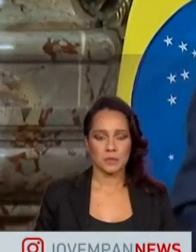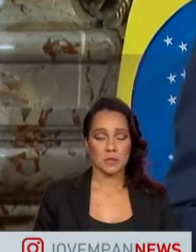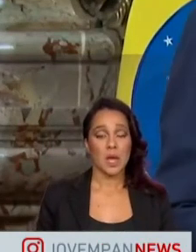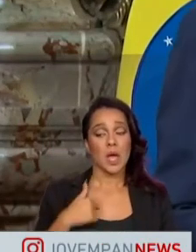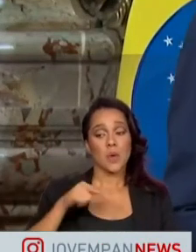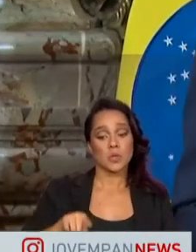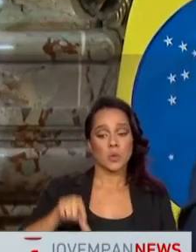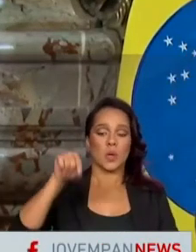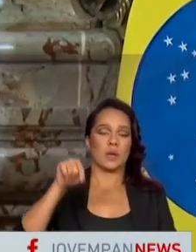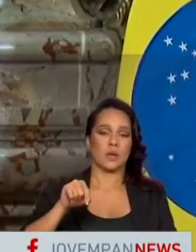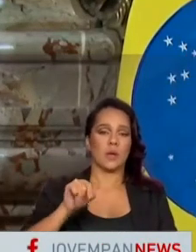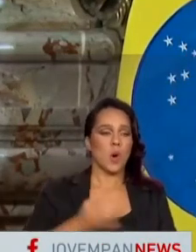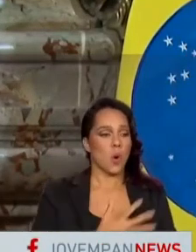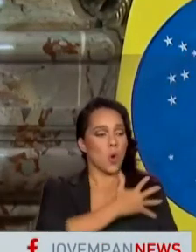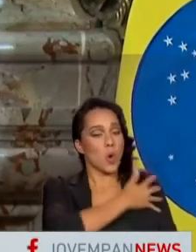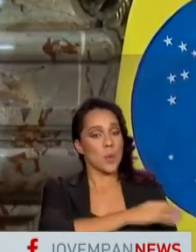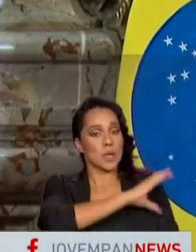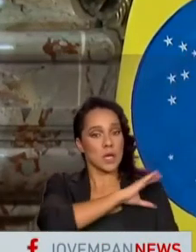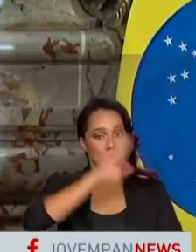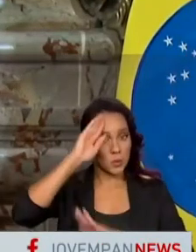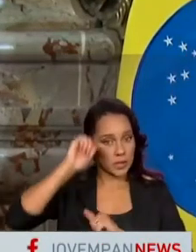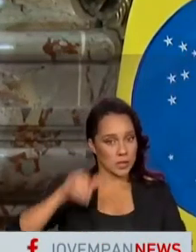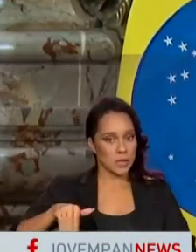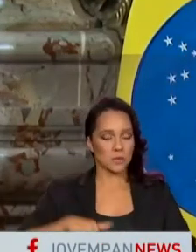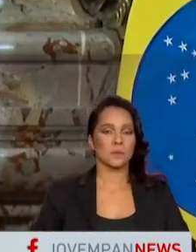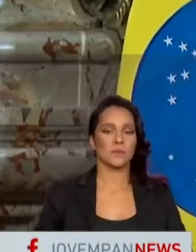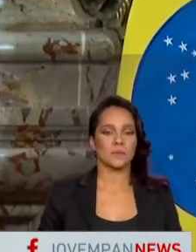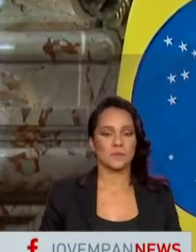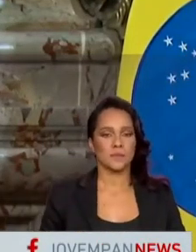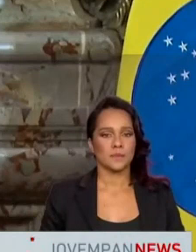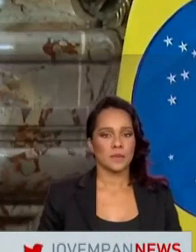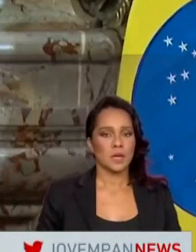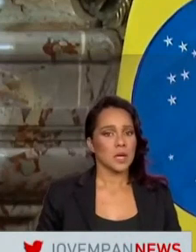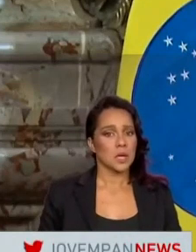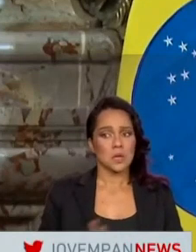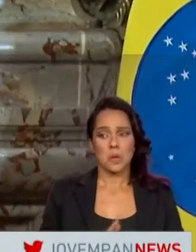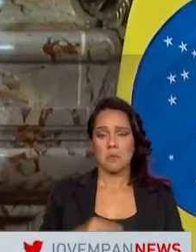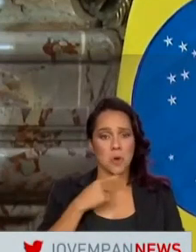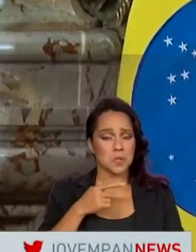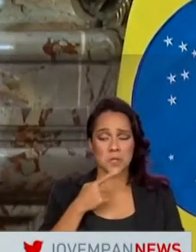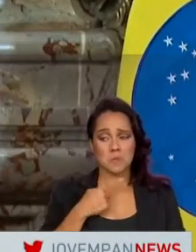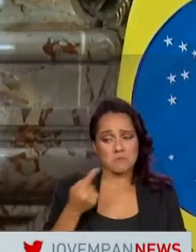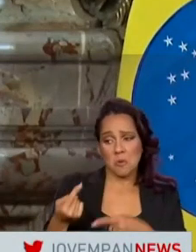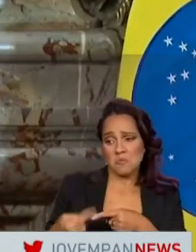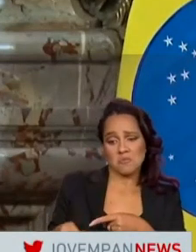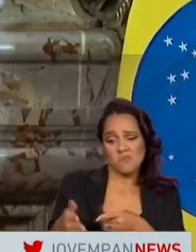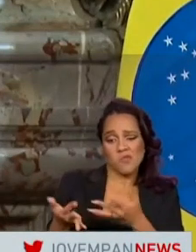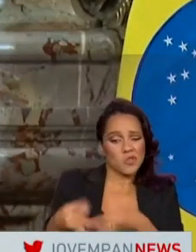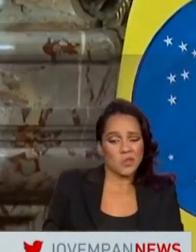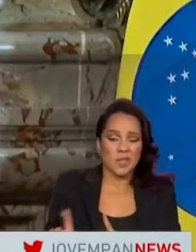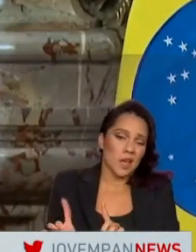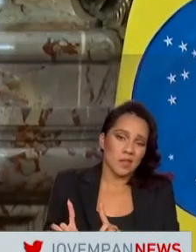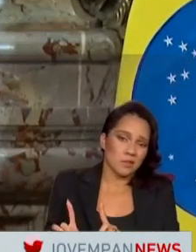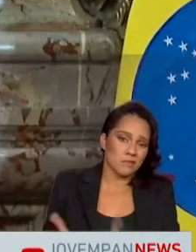eu escolhi um comandante do exército. Elegi um comandante do exército. E não foi possível dar certo. Que não